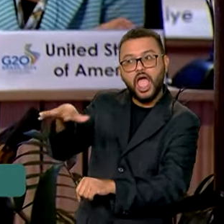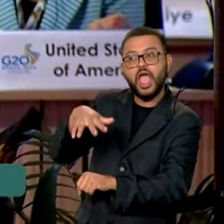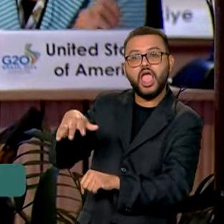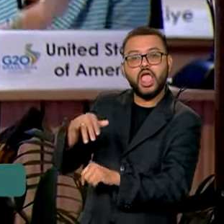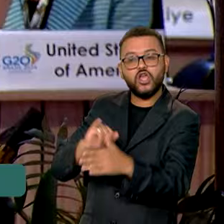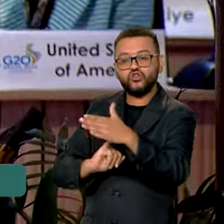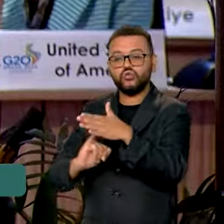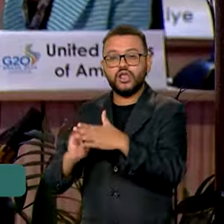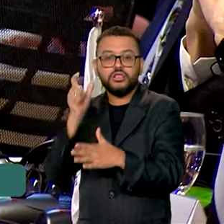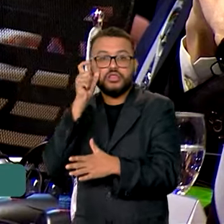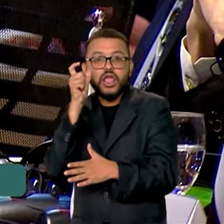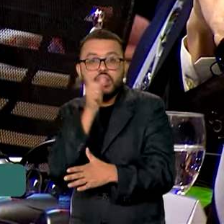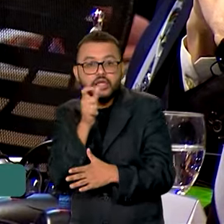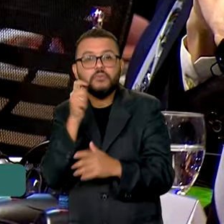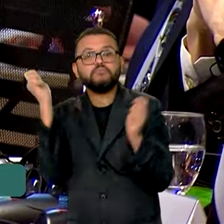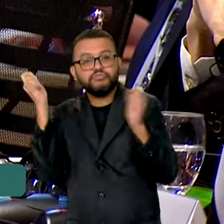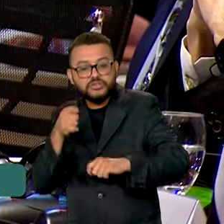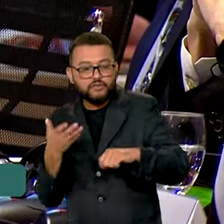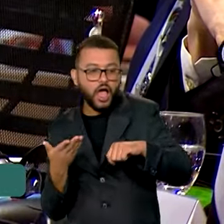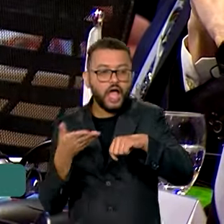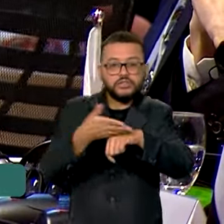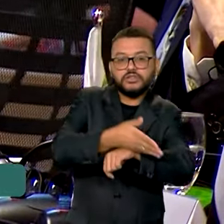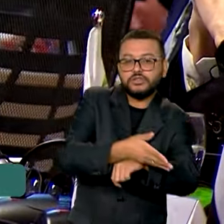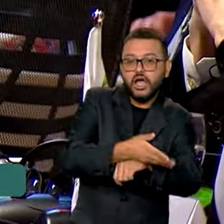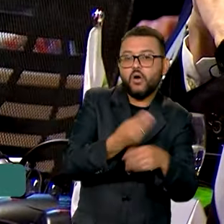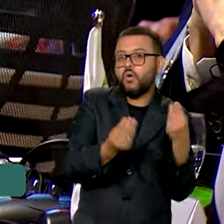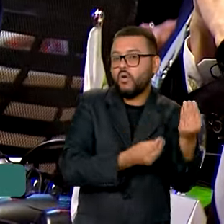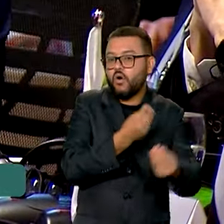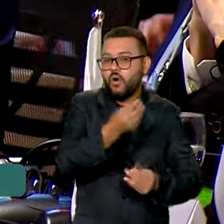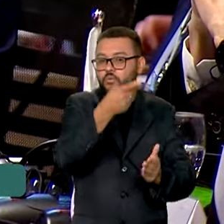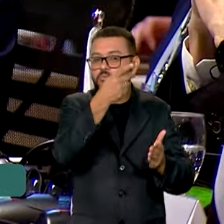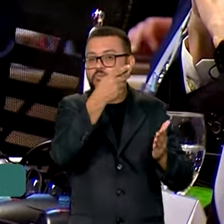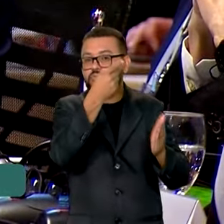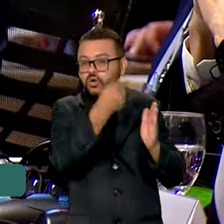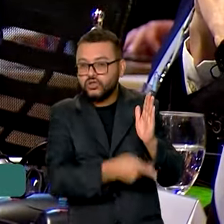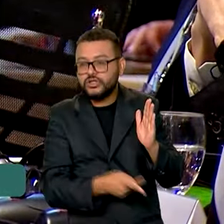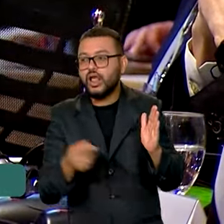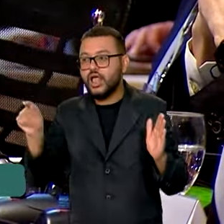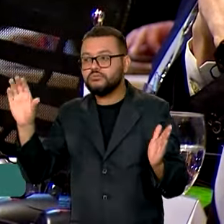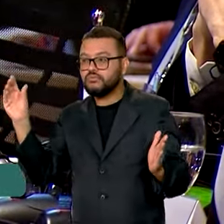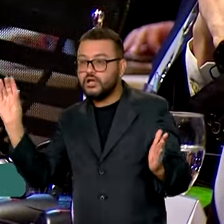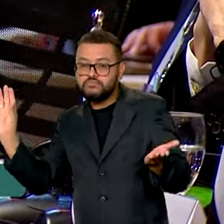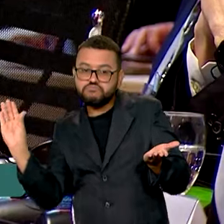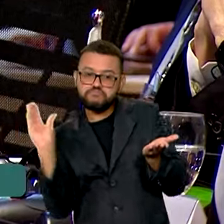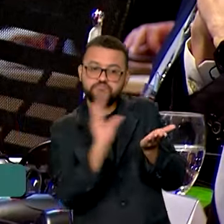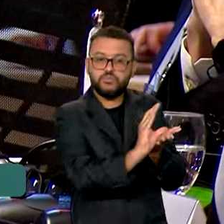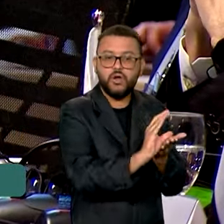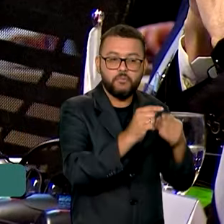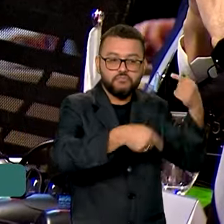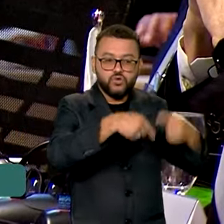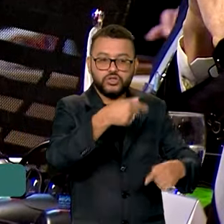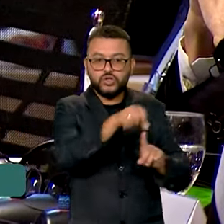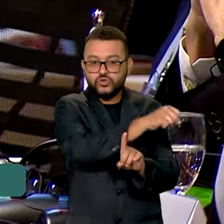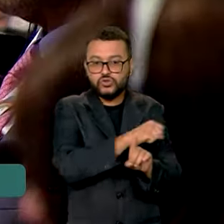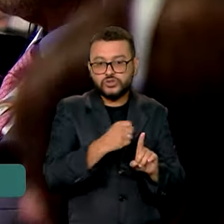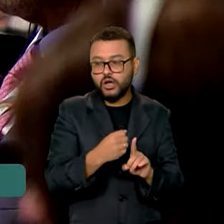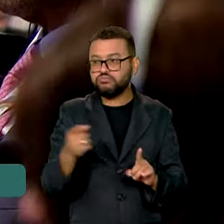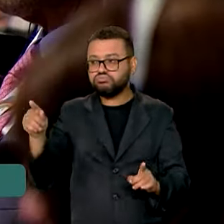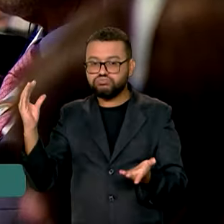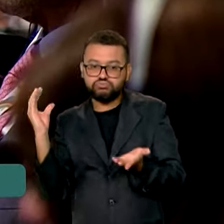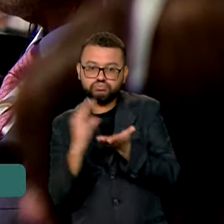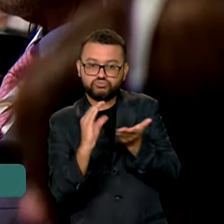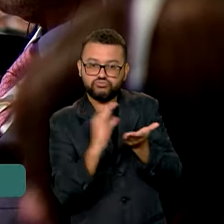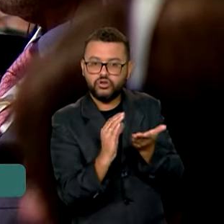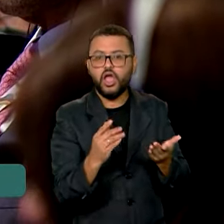instituições interessadas já podem aderir à iniciativa e destinar recursos para políticas sociais.